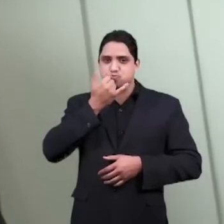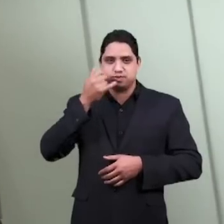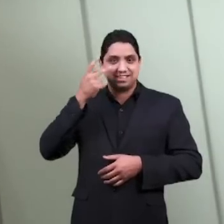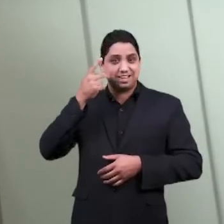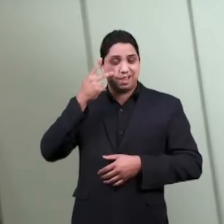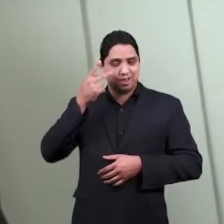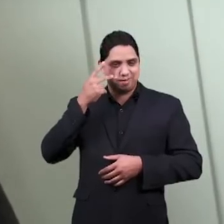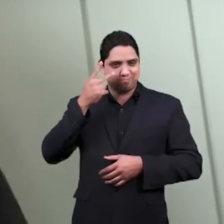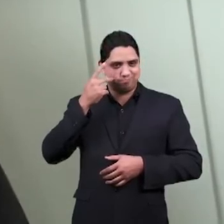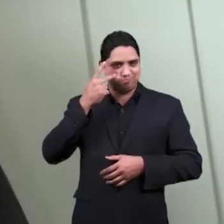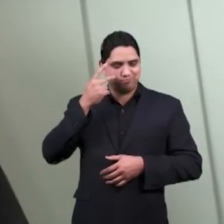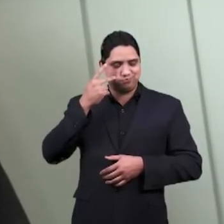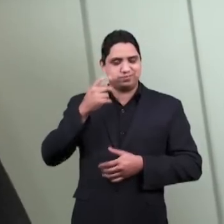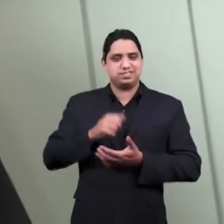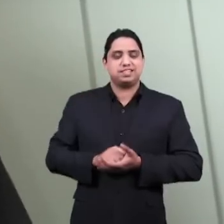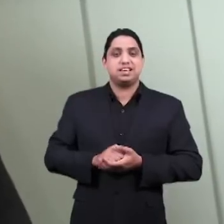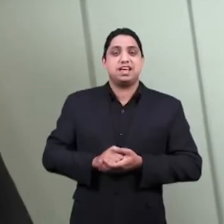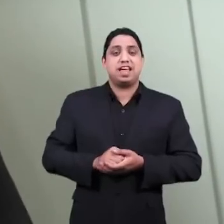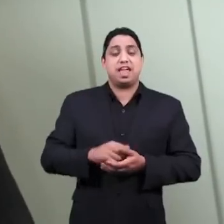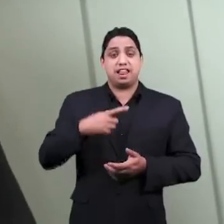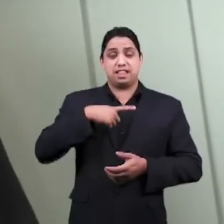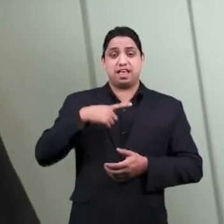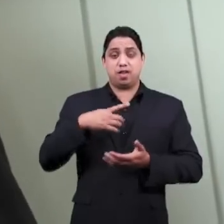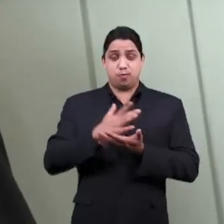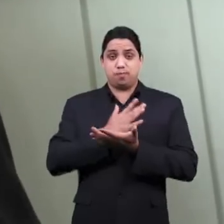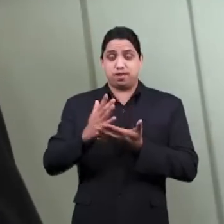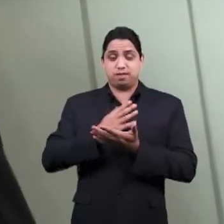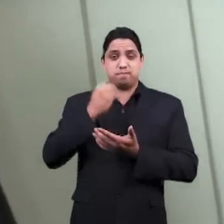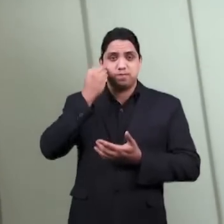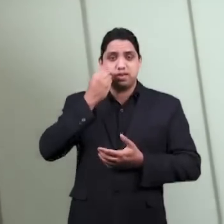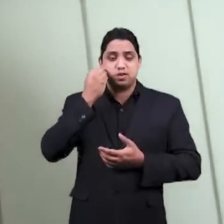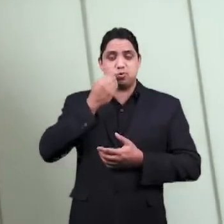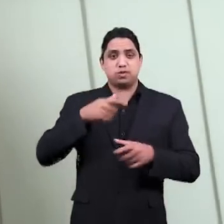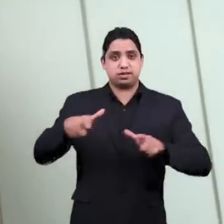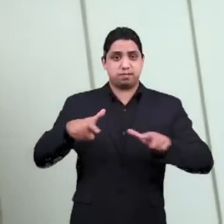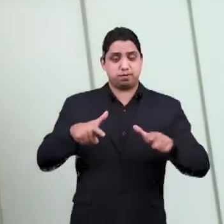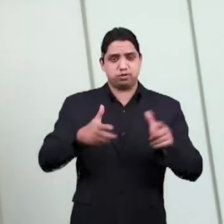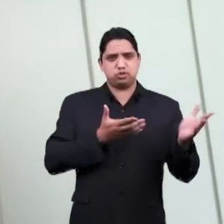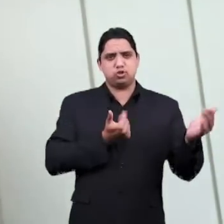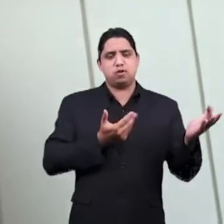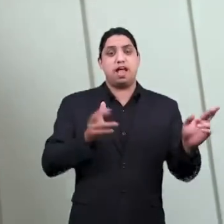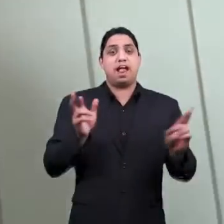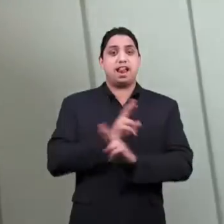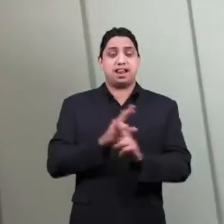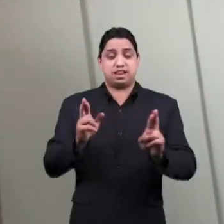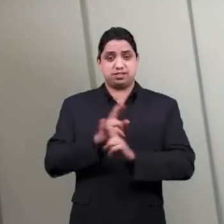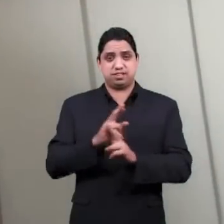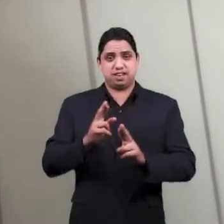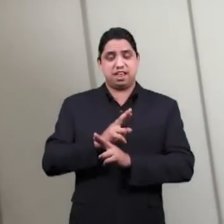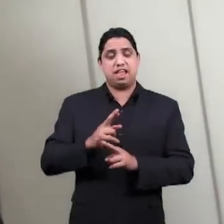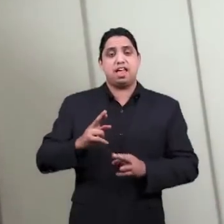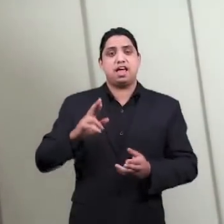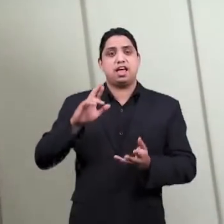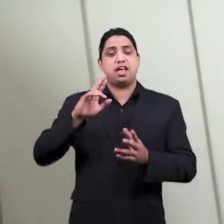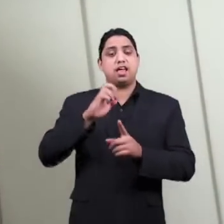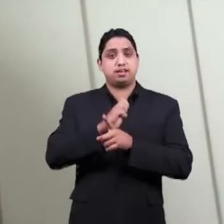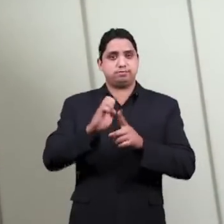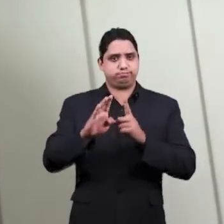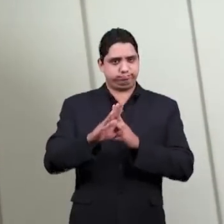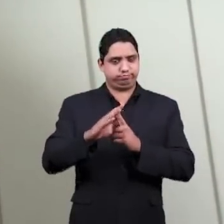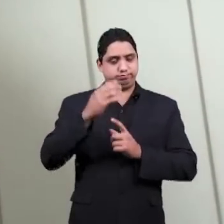algumas experiências que ele tem lá na sua igreja com o trabalho dos jovens relacionado à Escola Bíblica